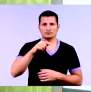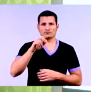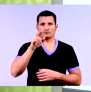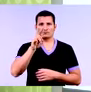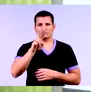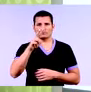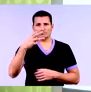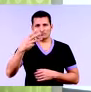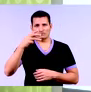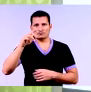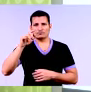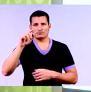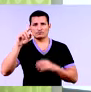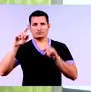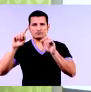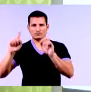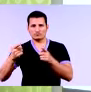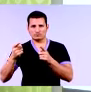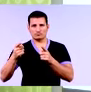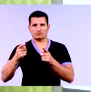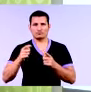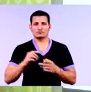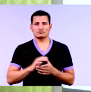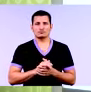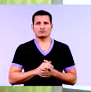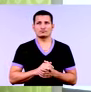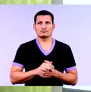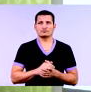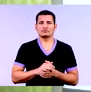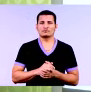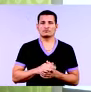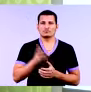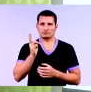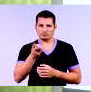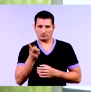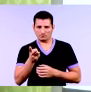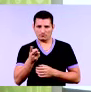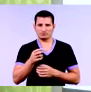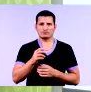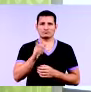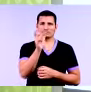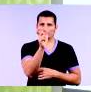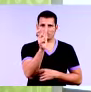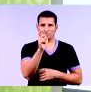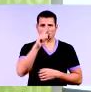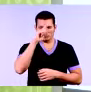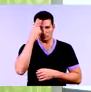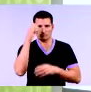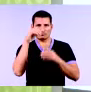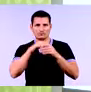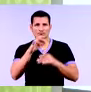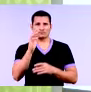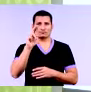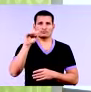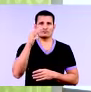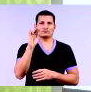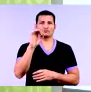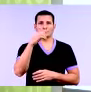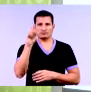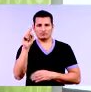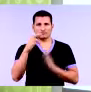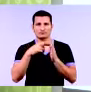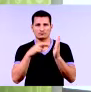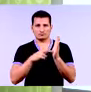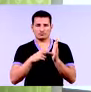cifrão V3, fecha parênteses. Da mesma forma que as variáveis são criadas dentro da função, os parâmetros,